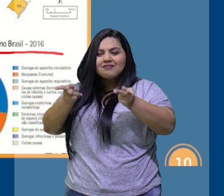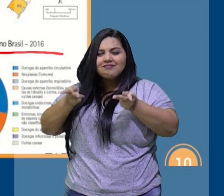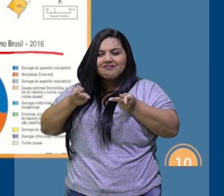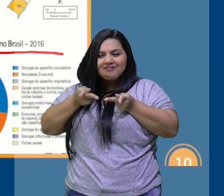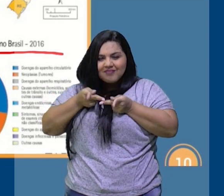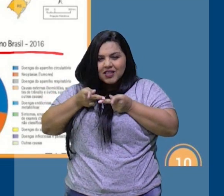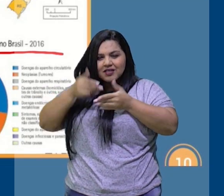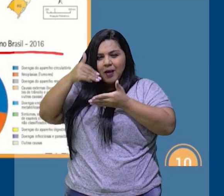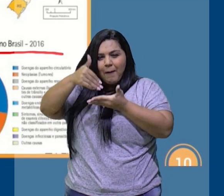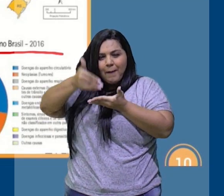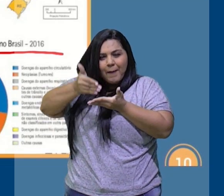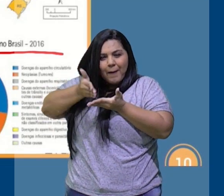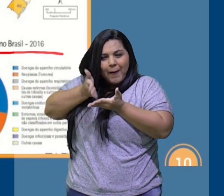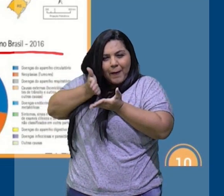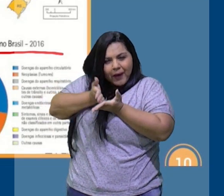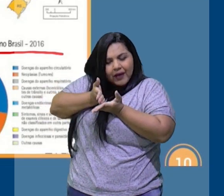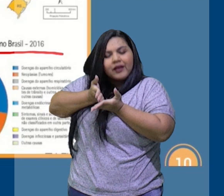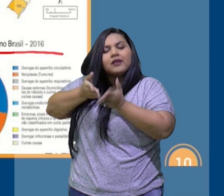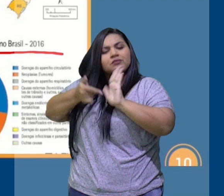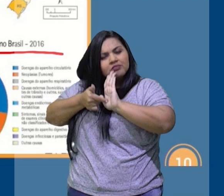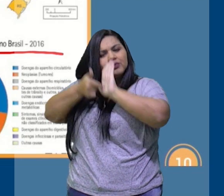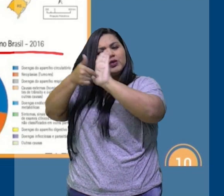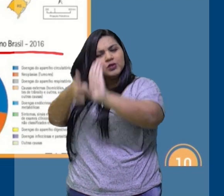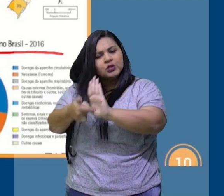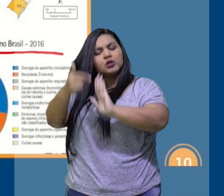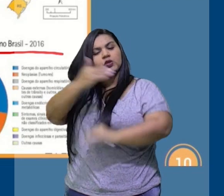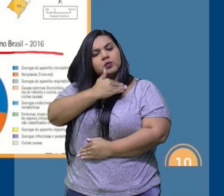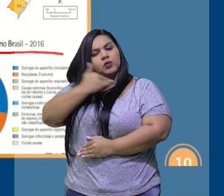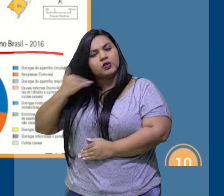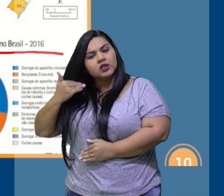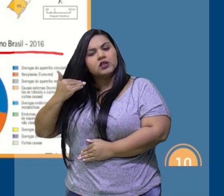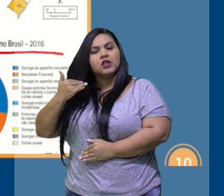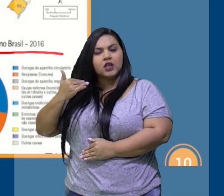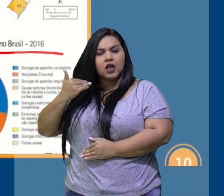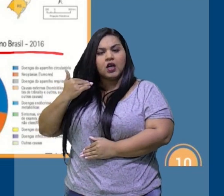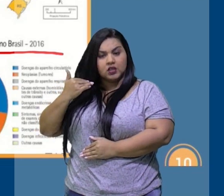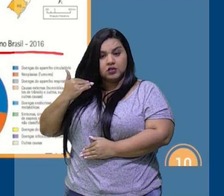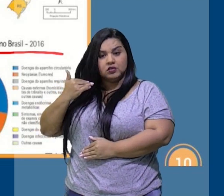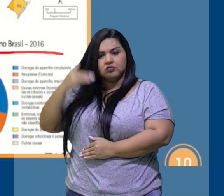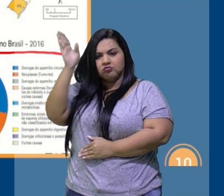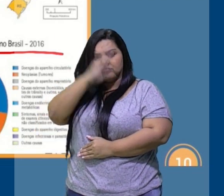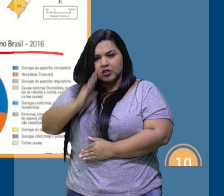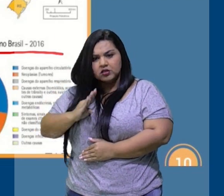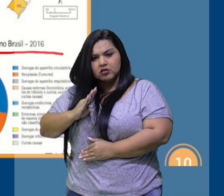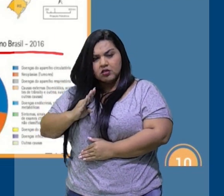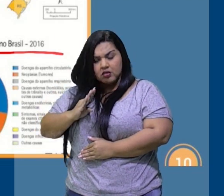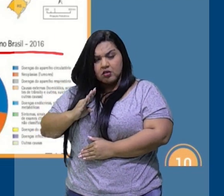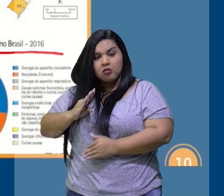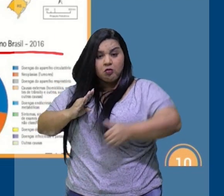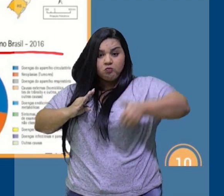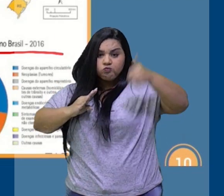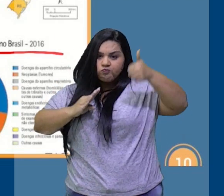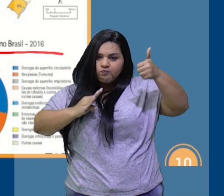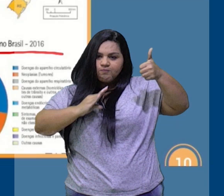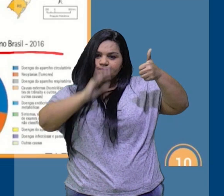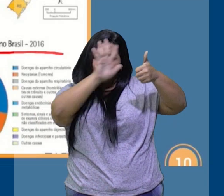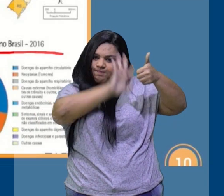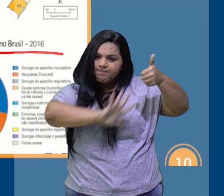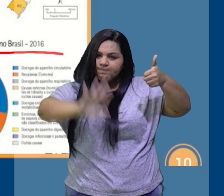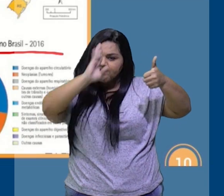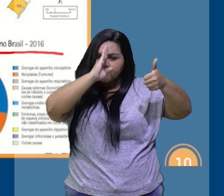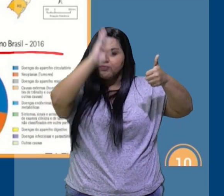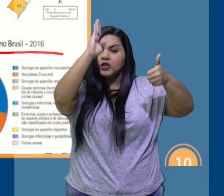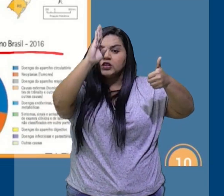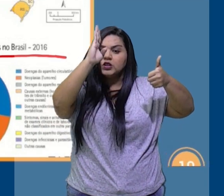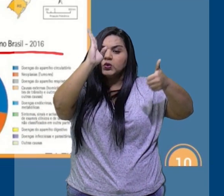relação à mortalidade no Brasil e, mais específico, no primeiro mapa que nós vimos, né, a